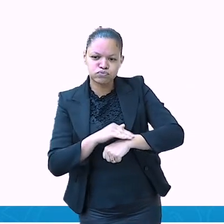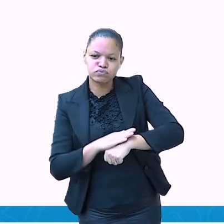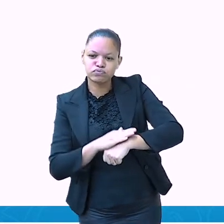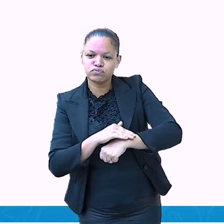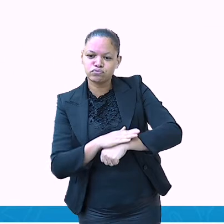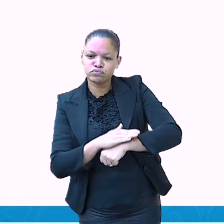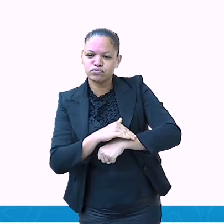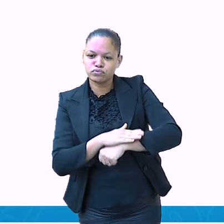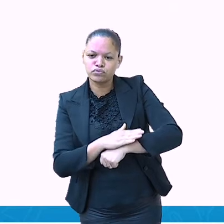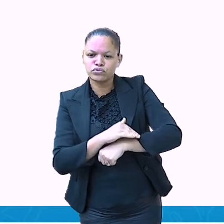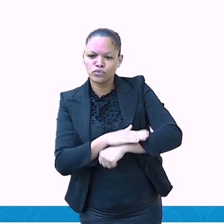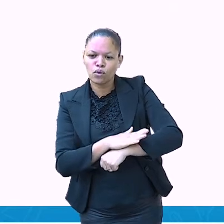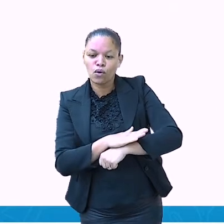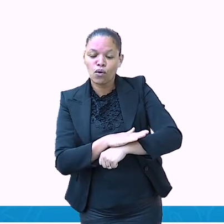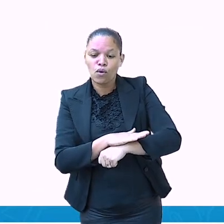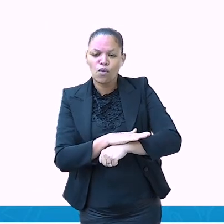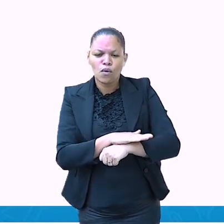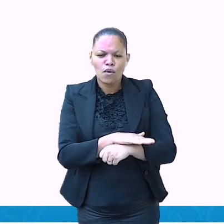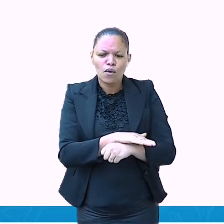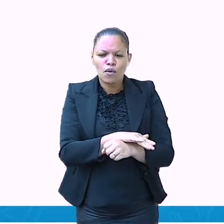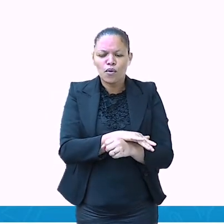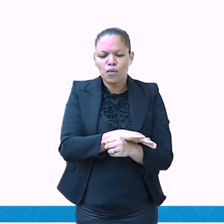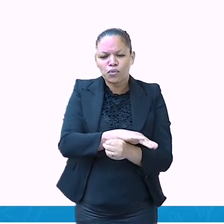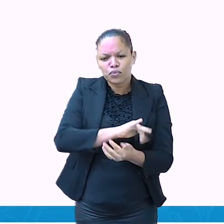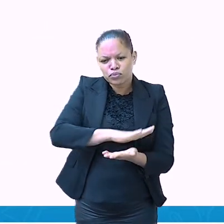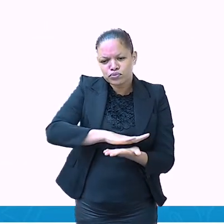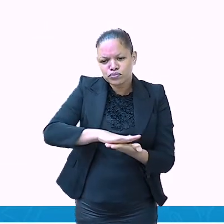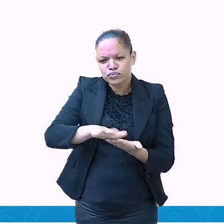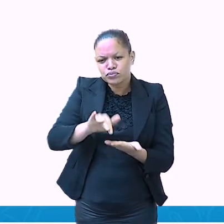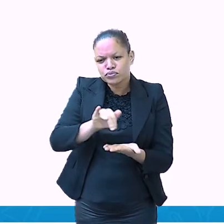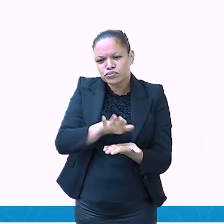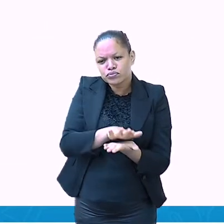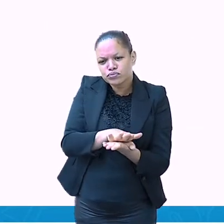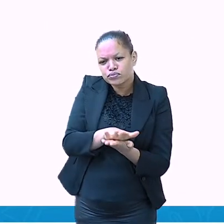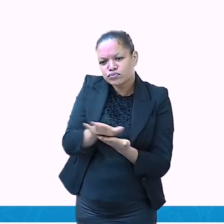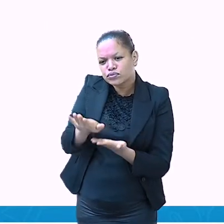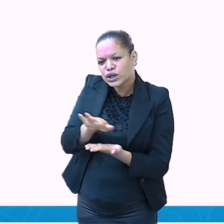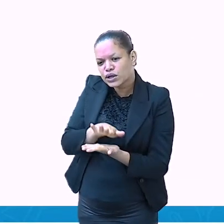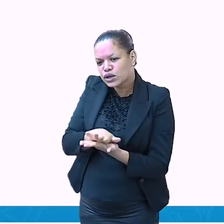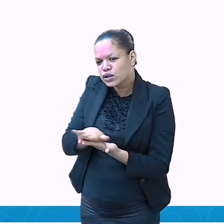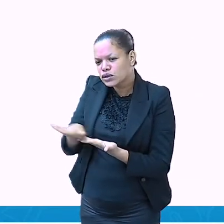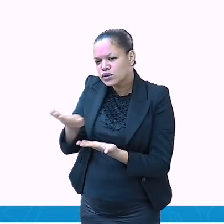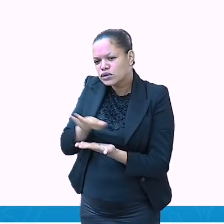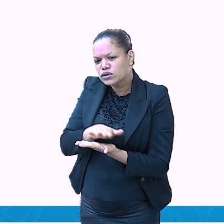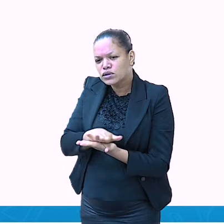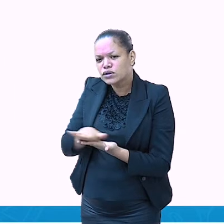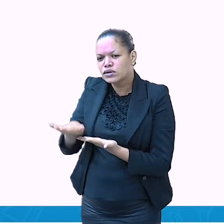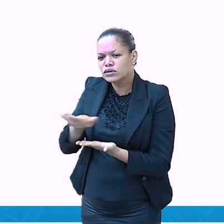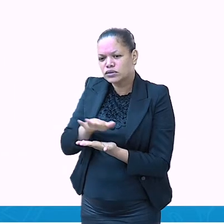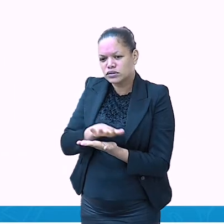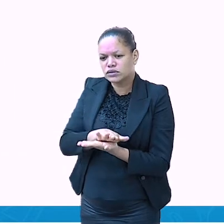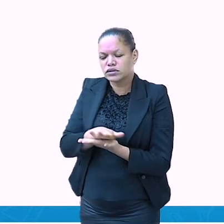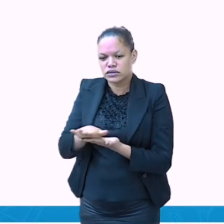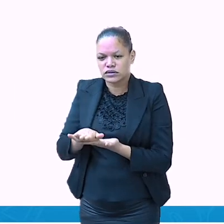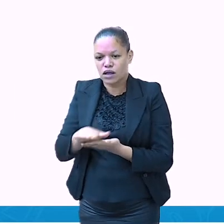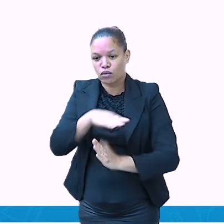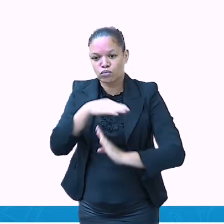dentina, essa parte lisa, né, do dente. A escama deles é dessa forma, é lisa e